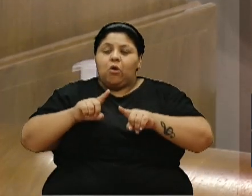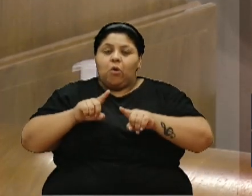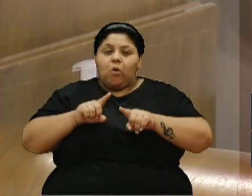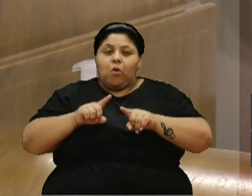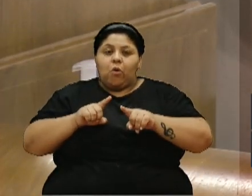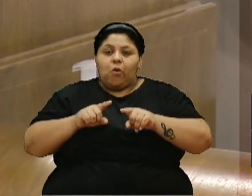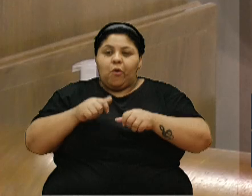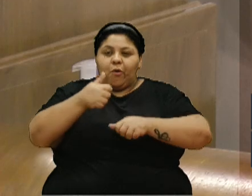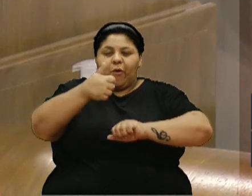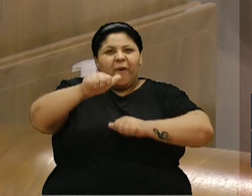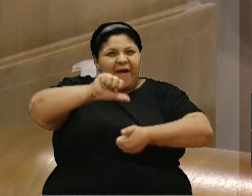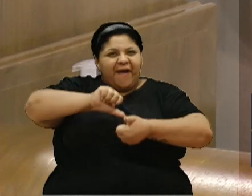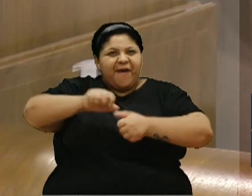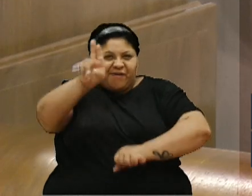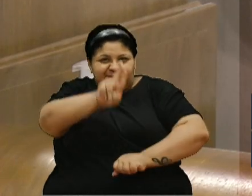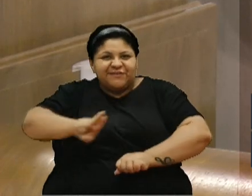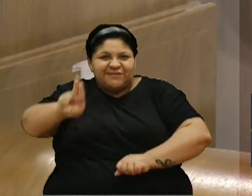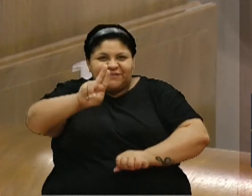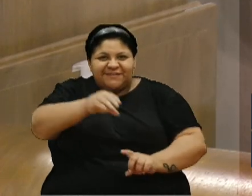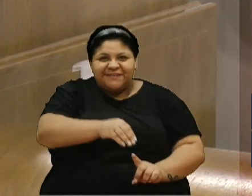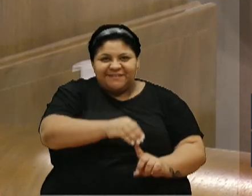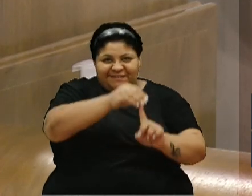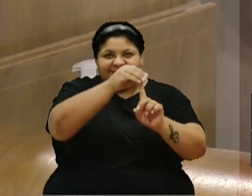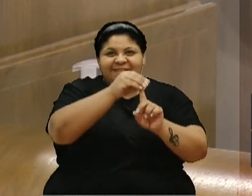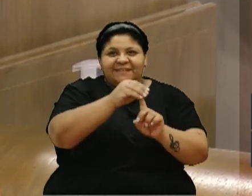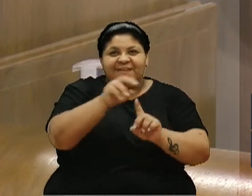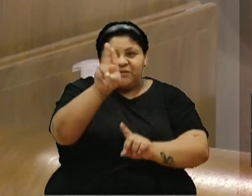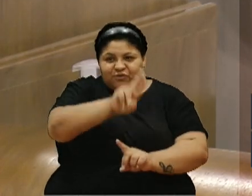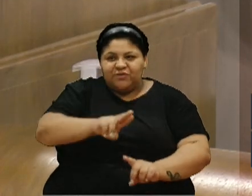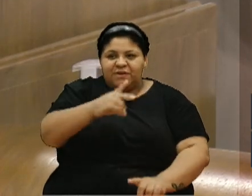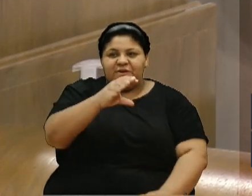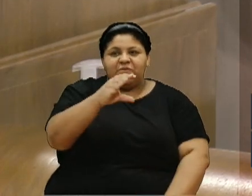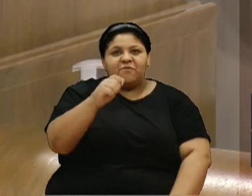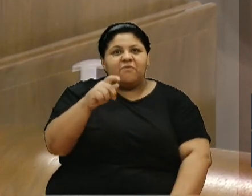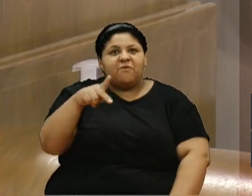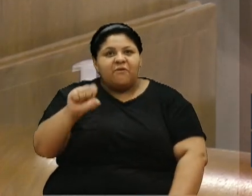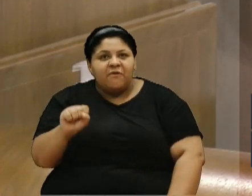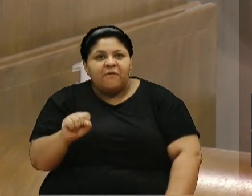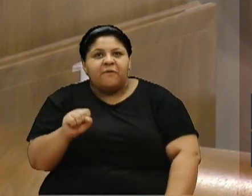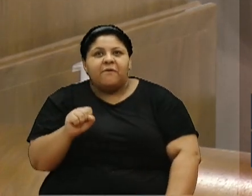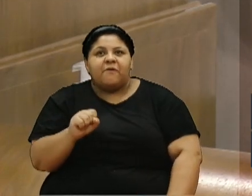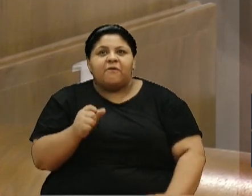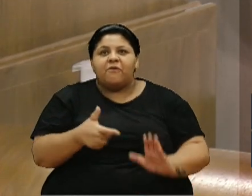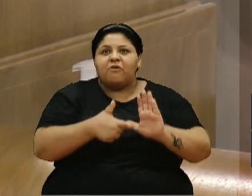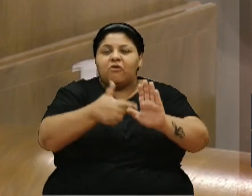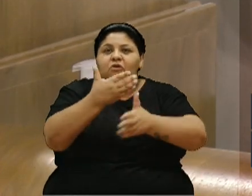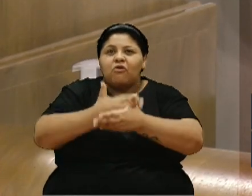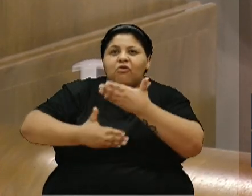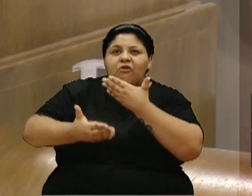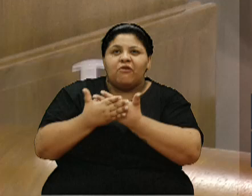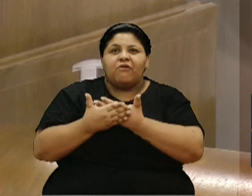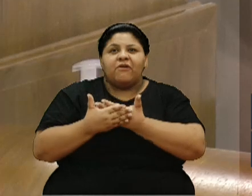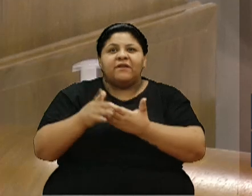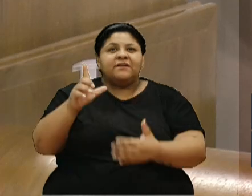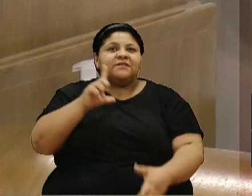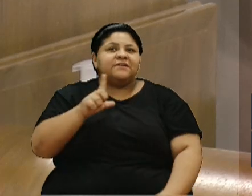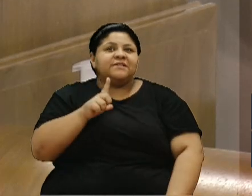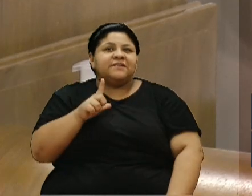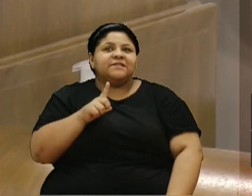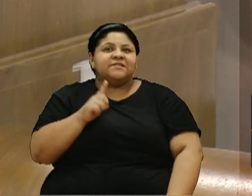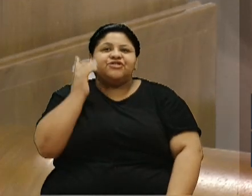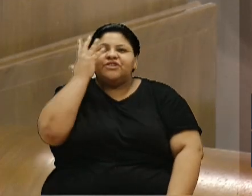principais, os nossos usuários e usuárias dos CAPs, para que eles mostrem tudo que a gente tem